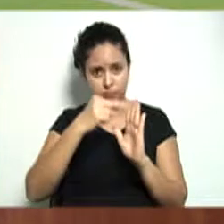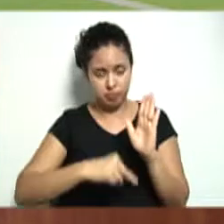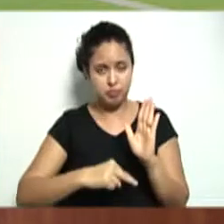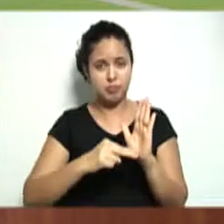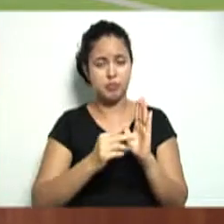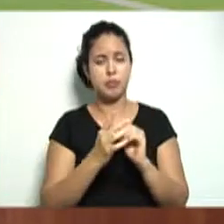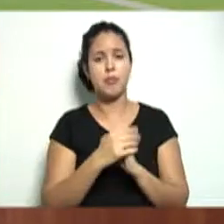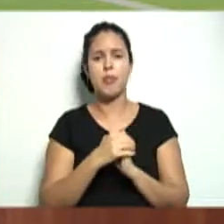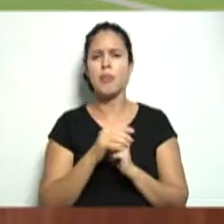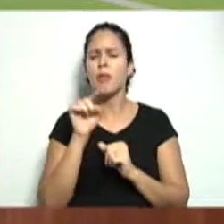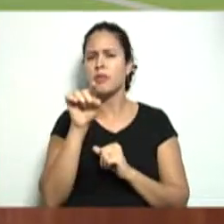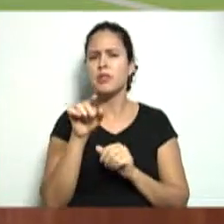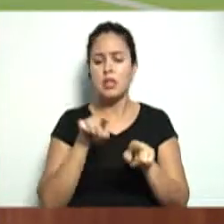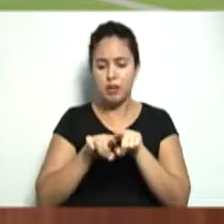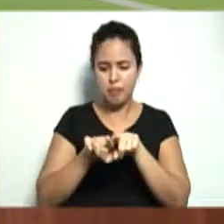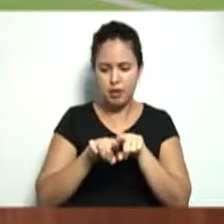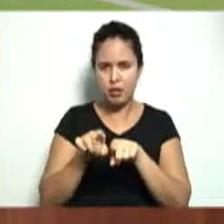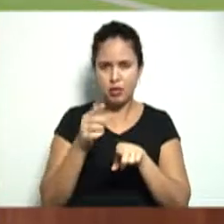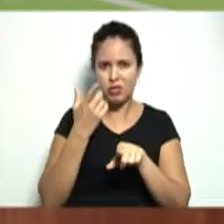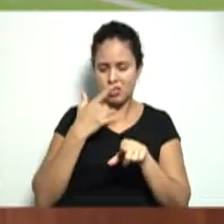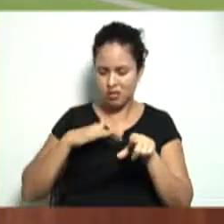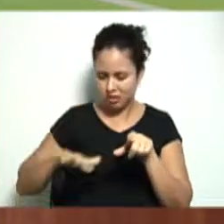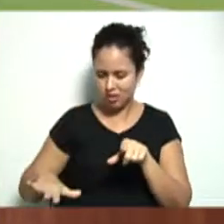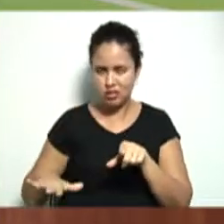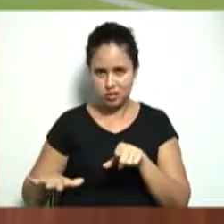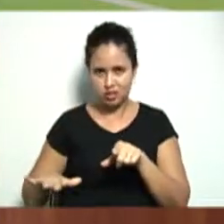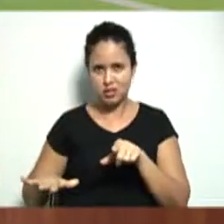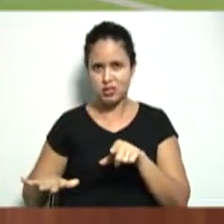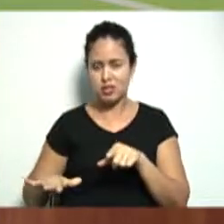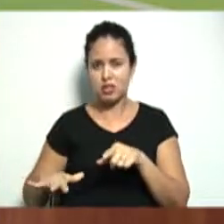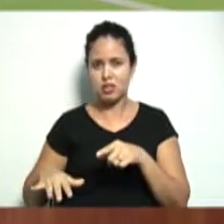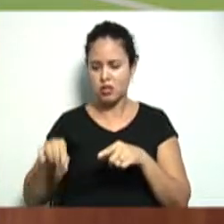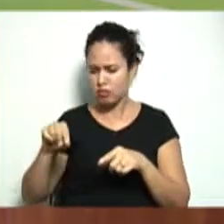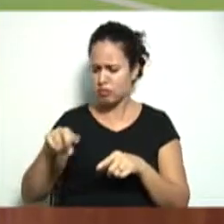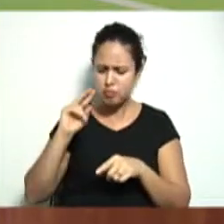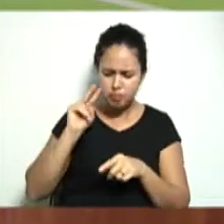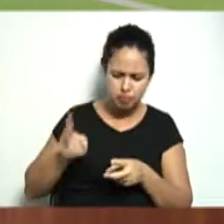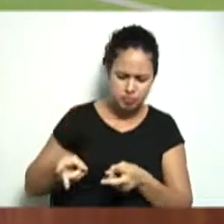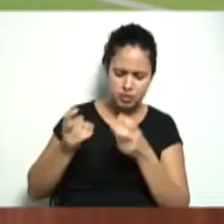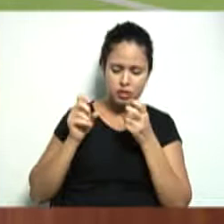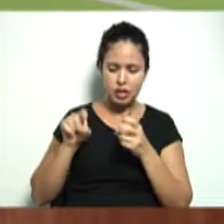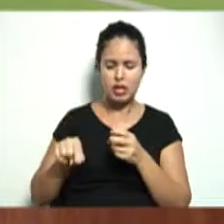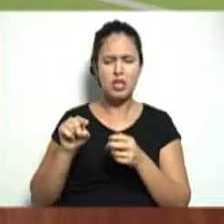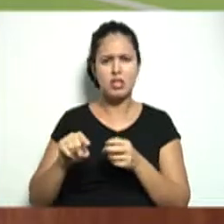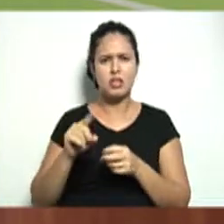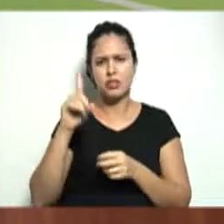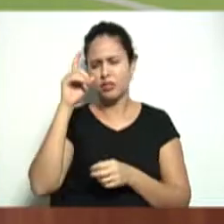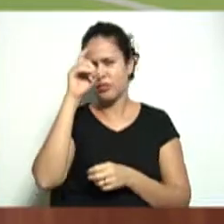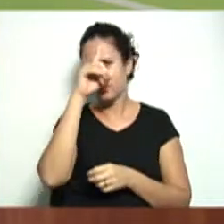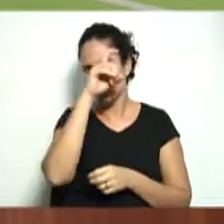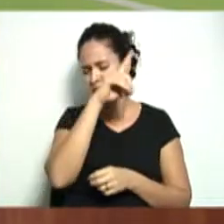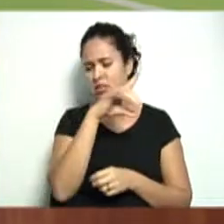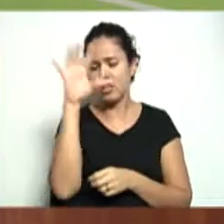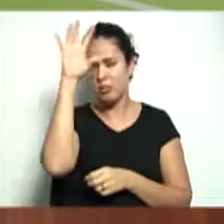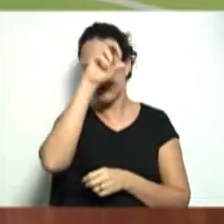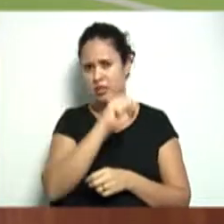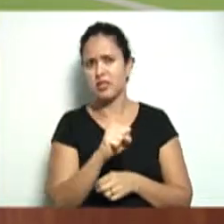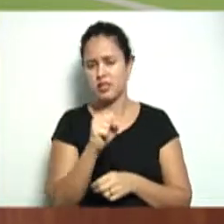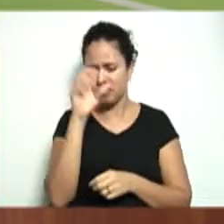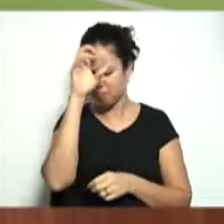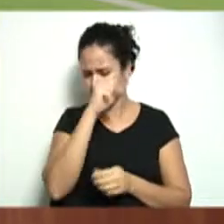mais novo, já viu a dificuldade que é aprender ali a ler? O menino fica A,